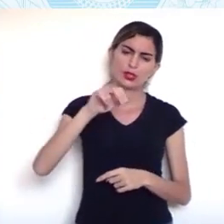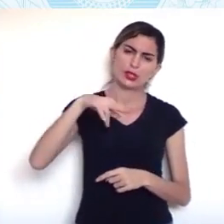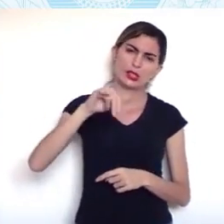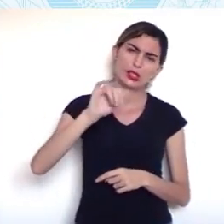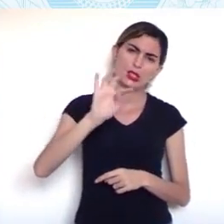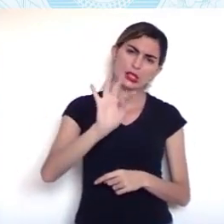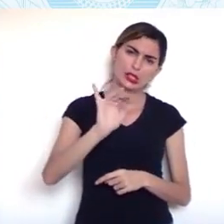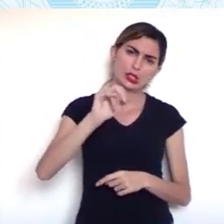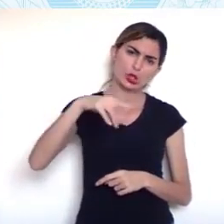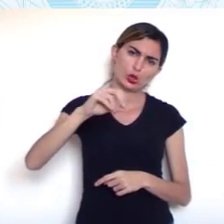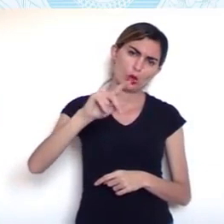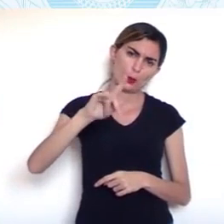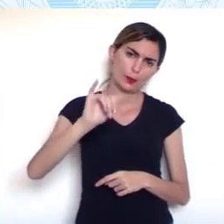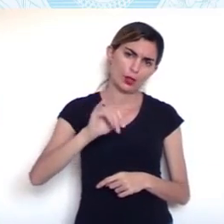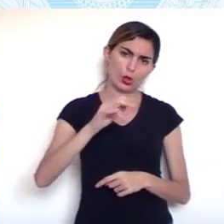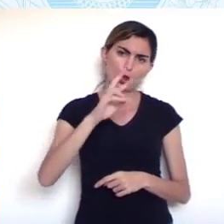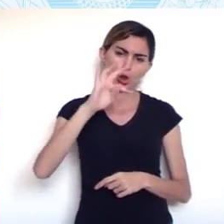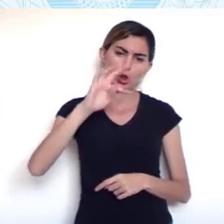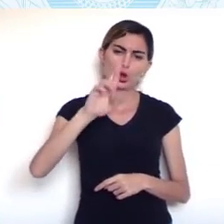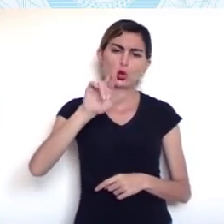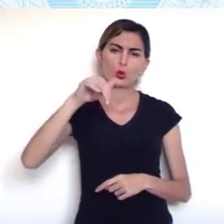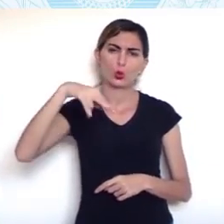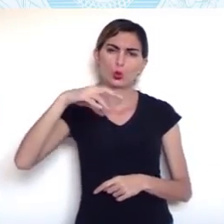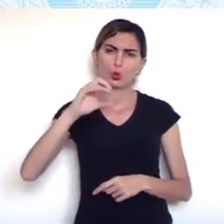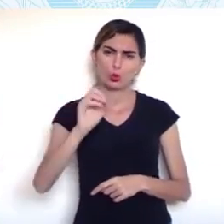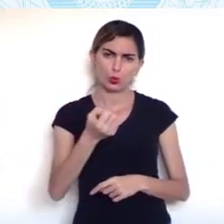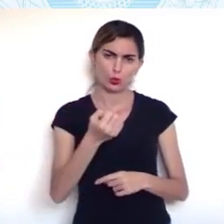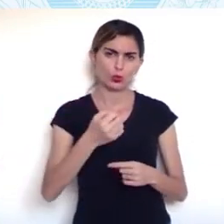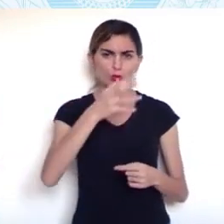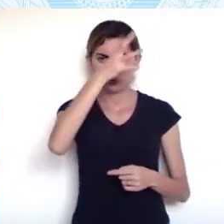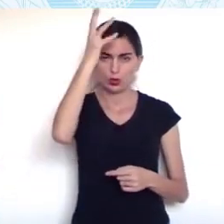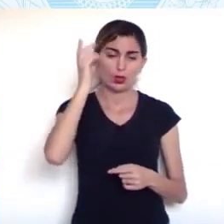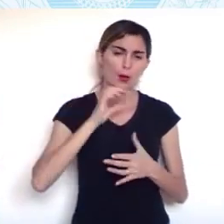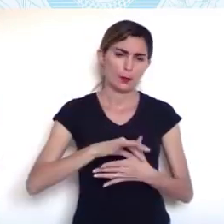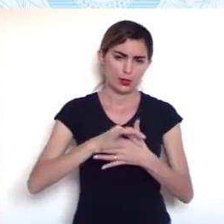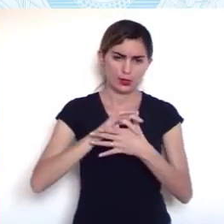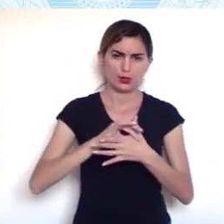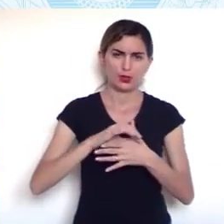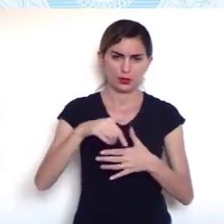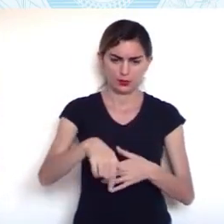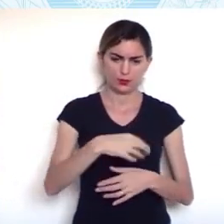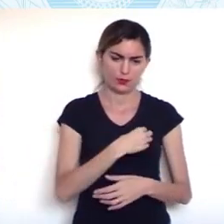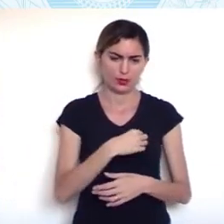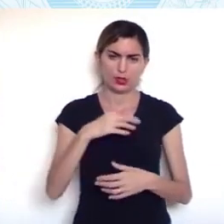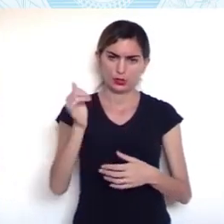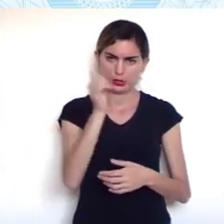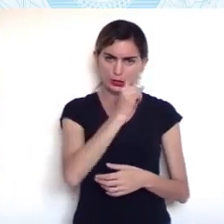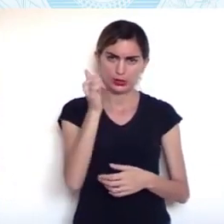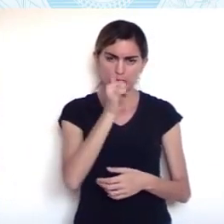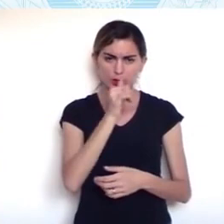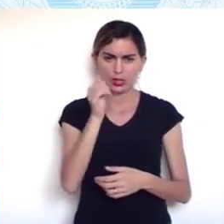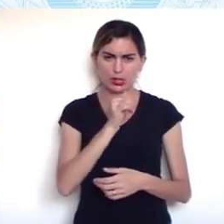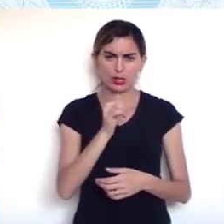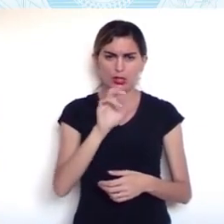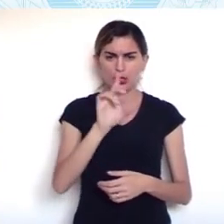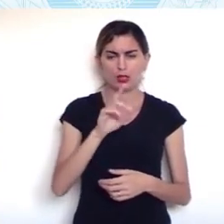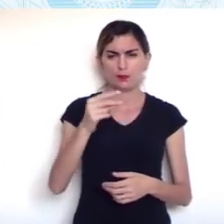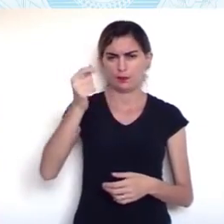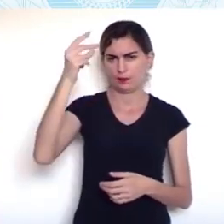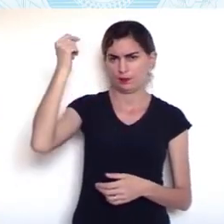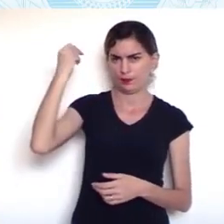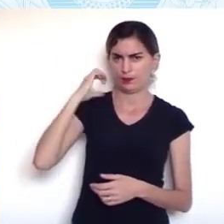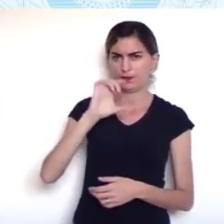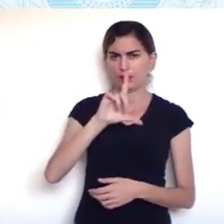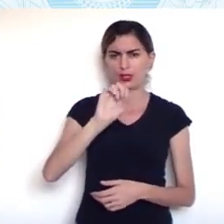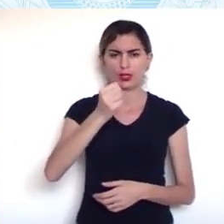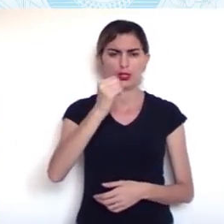pelos turcos, otomanos, então a presença em solo italiano da